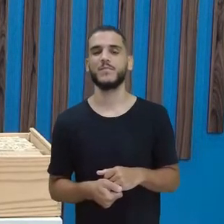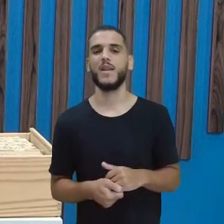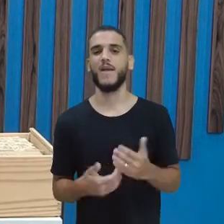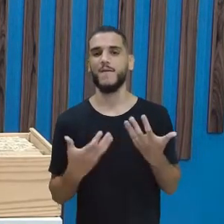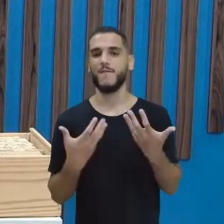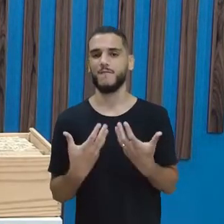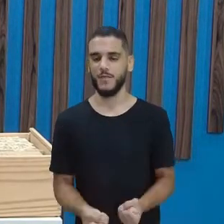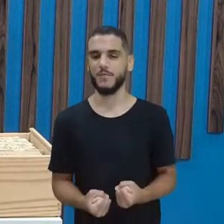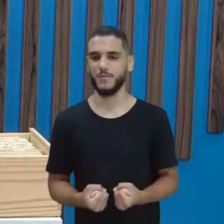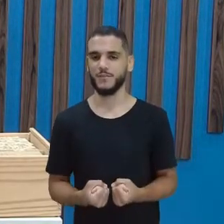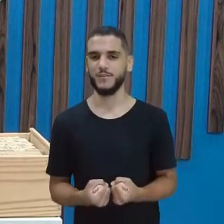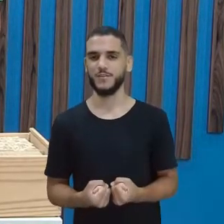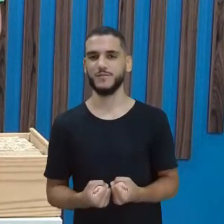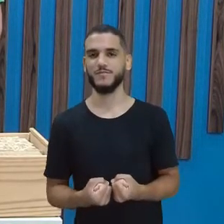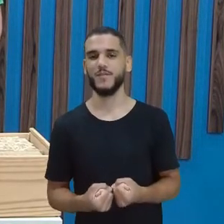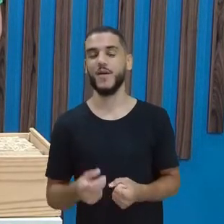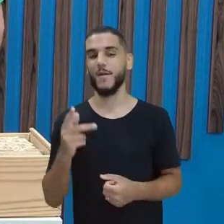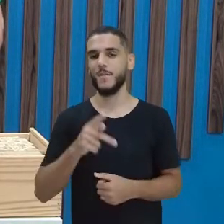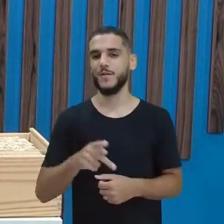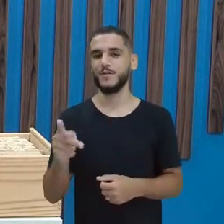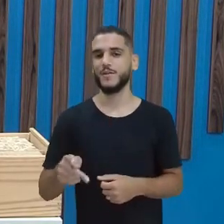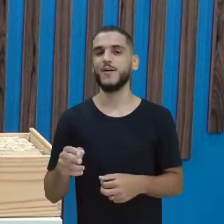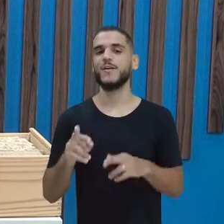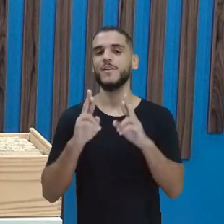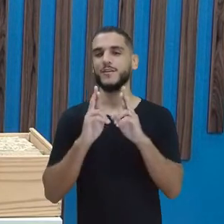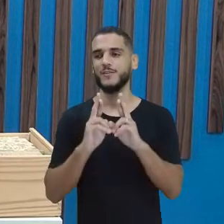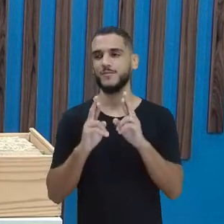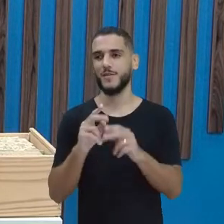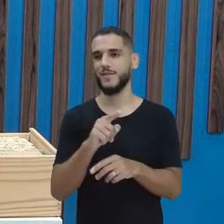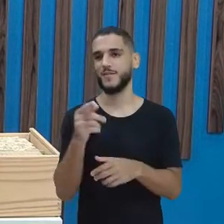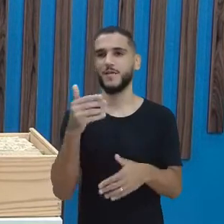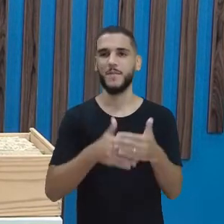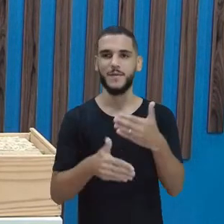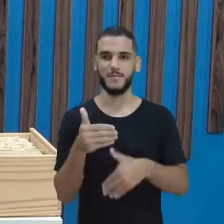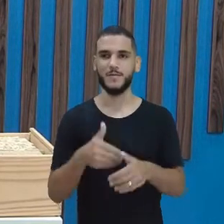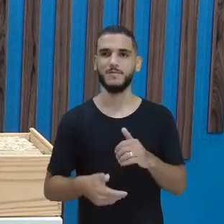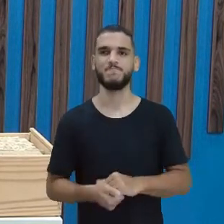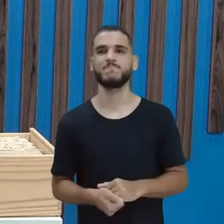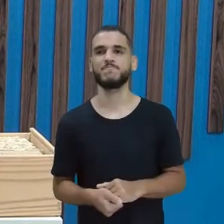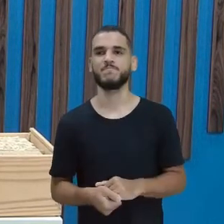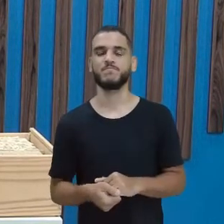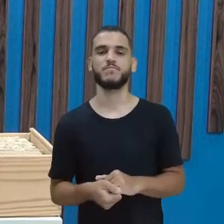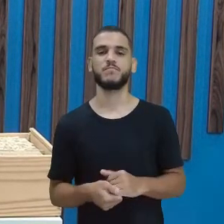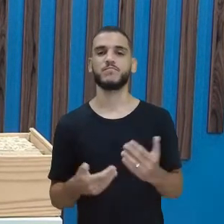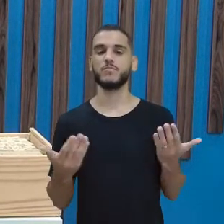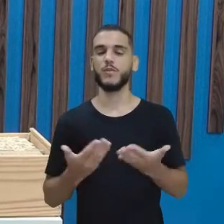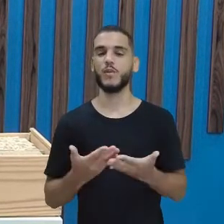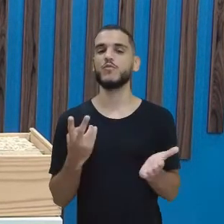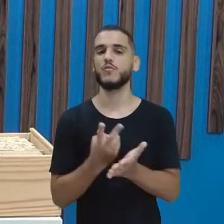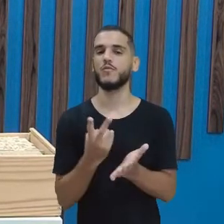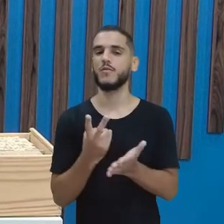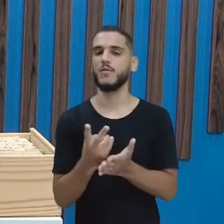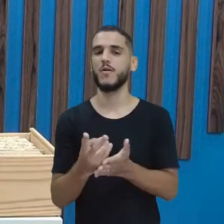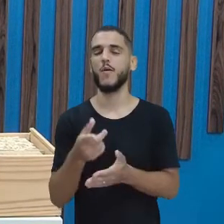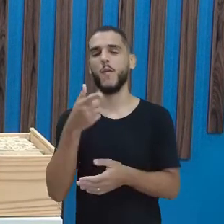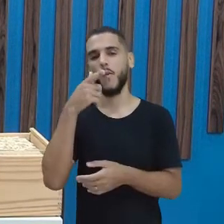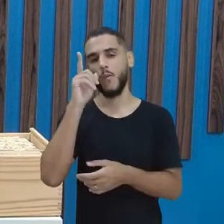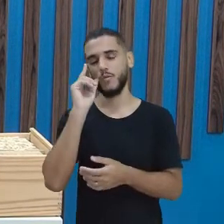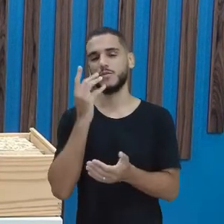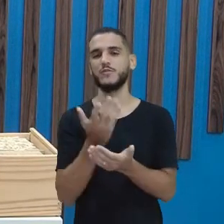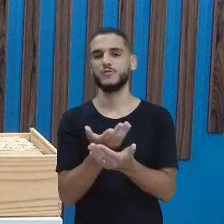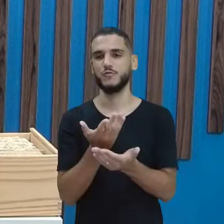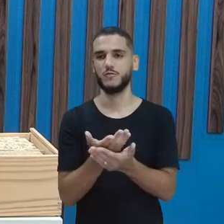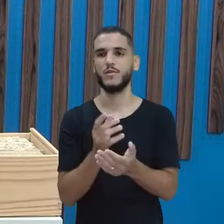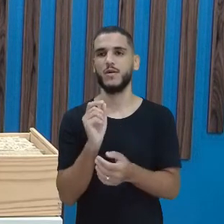Simbora, simbora. A professora Esté está esperando a participação de vocês, viu? Olha aí. Então a gente vai dar continuidade ao que vimos ontem,